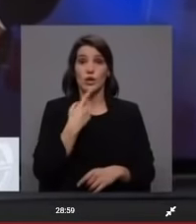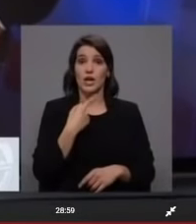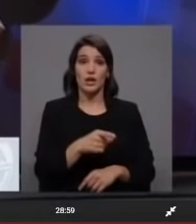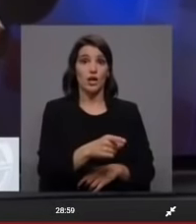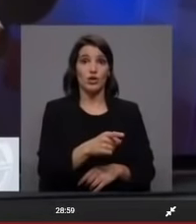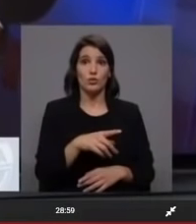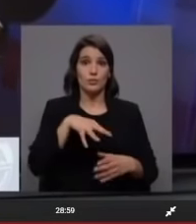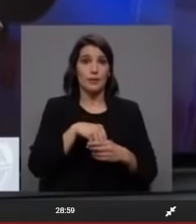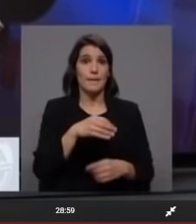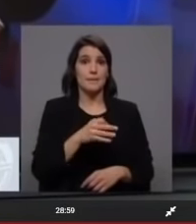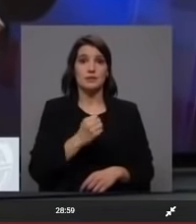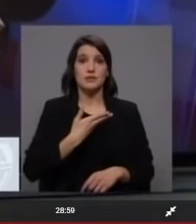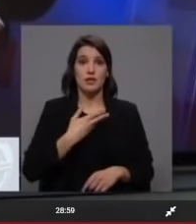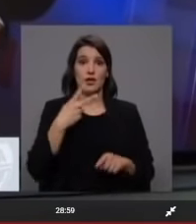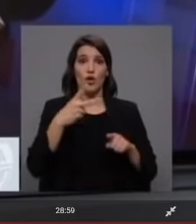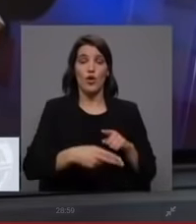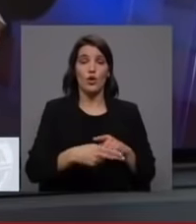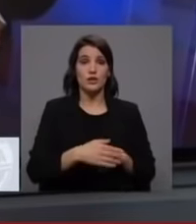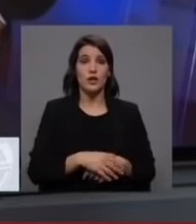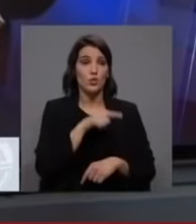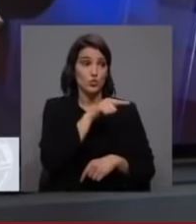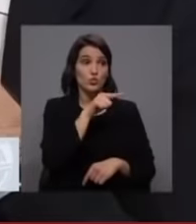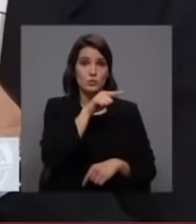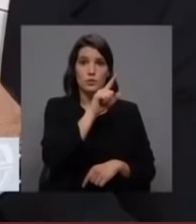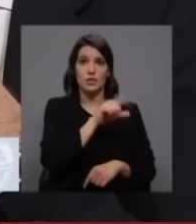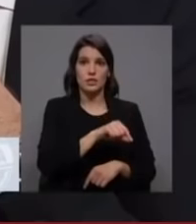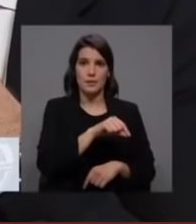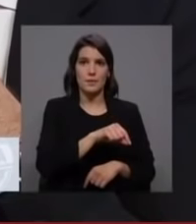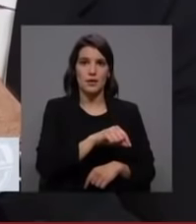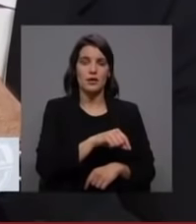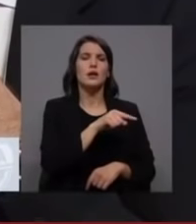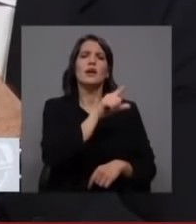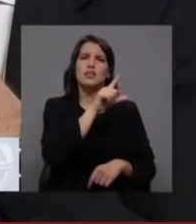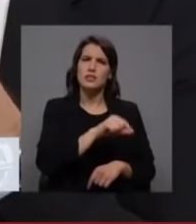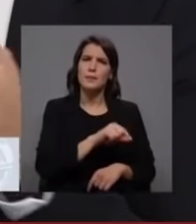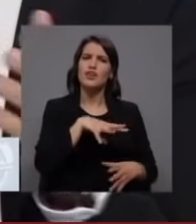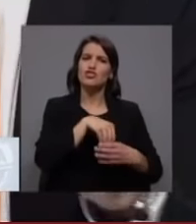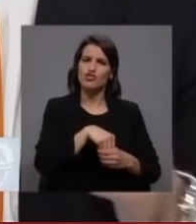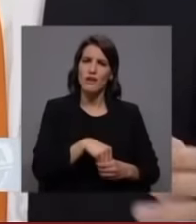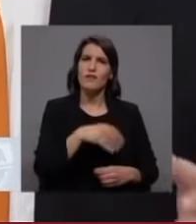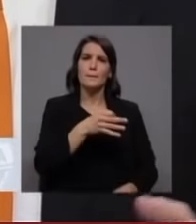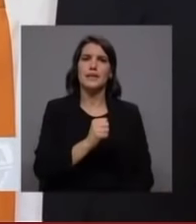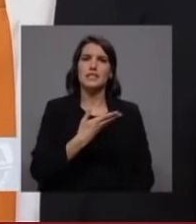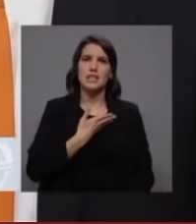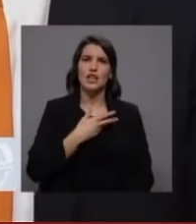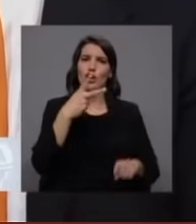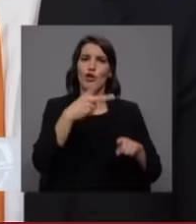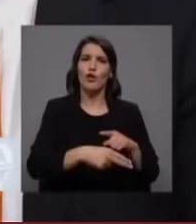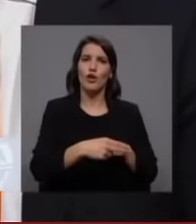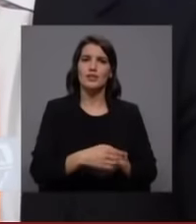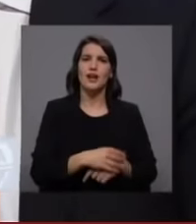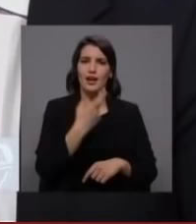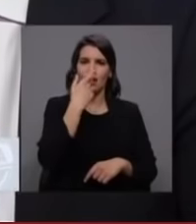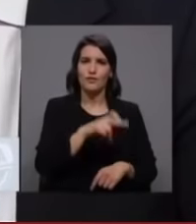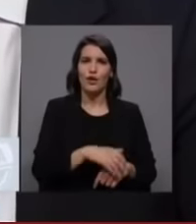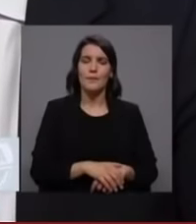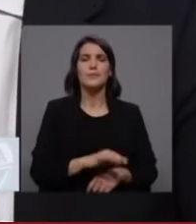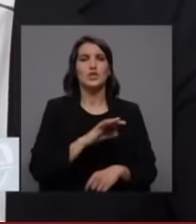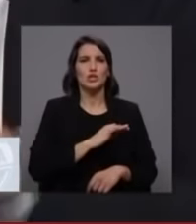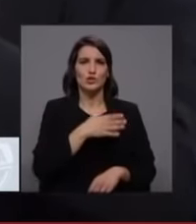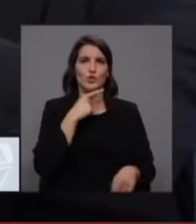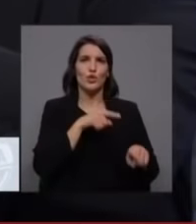assim parte de pesca em situações tá mera mas também também era militante do PS dentro porque as pessoas que mais falta a